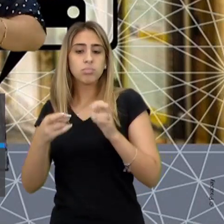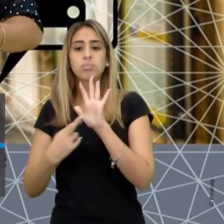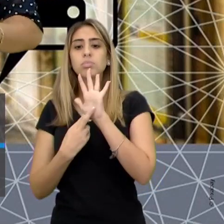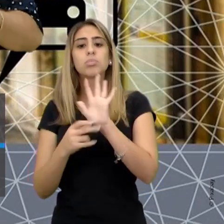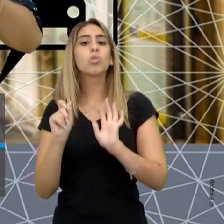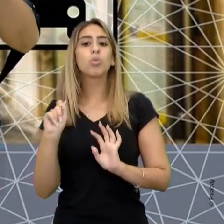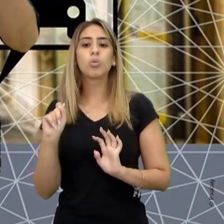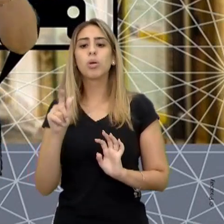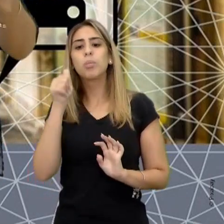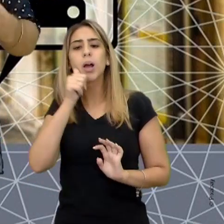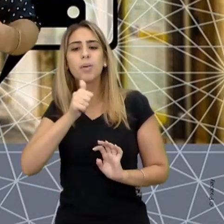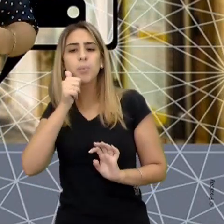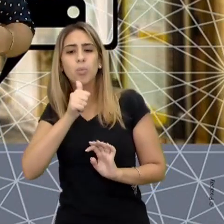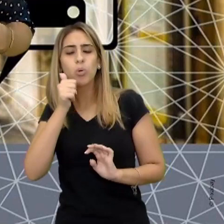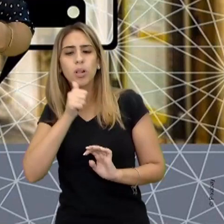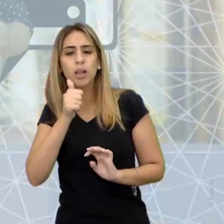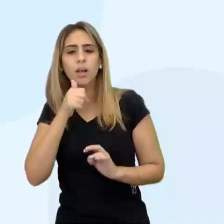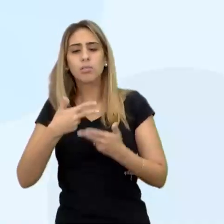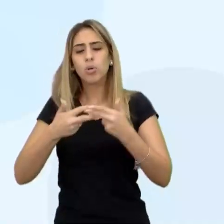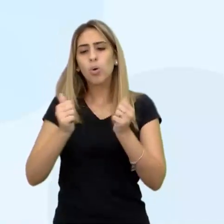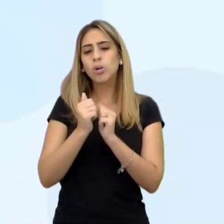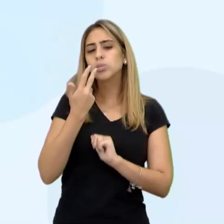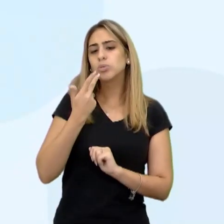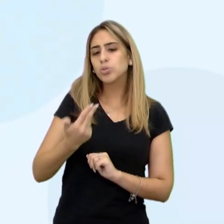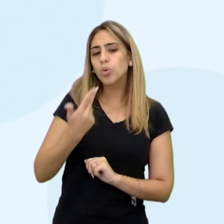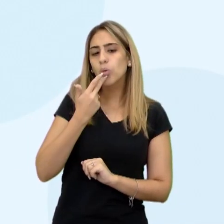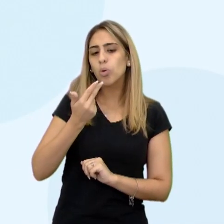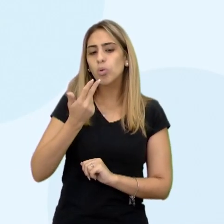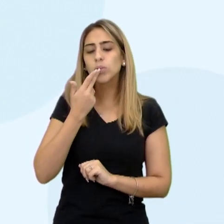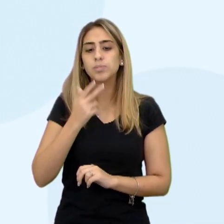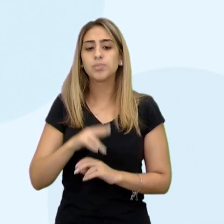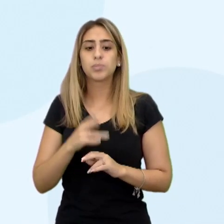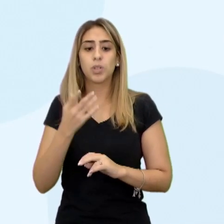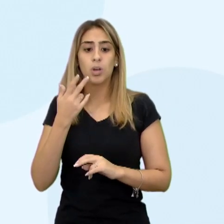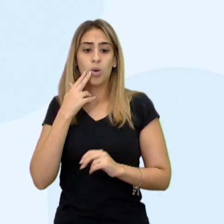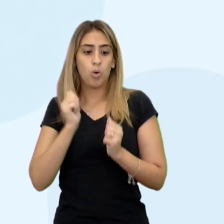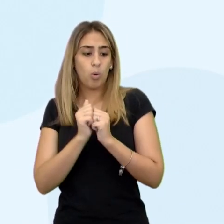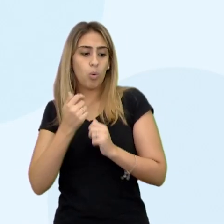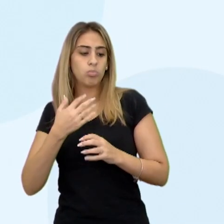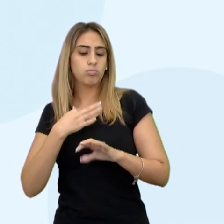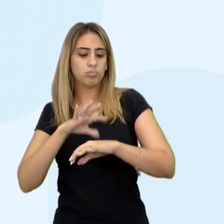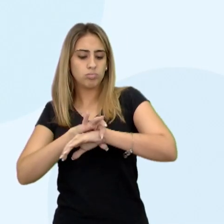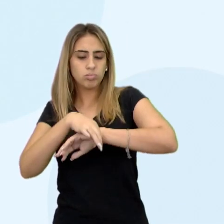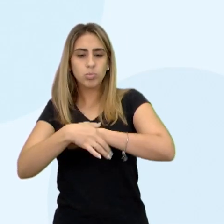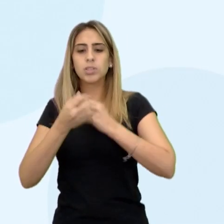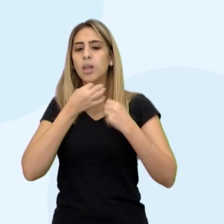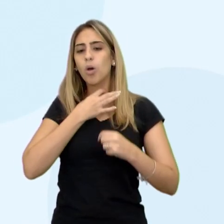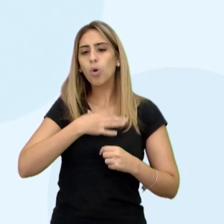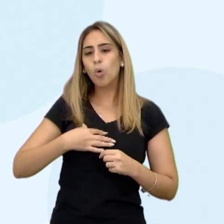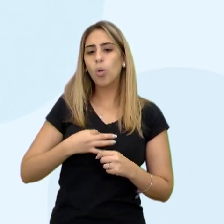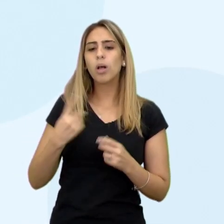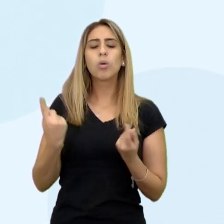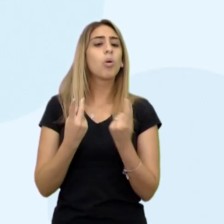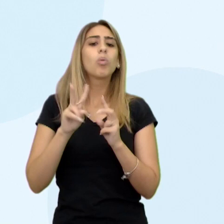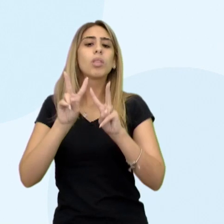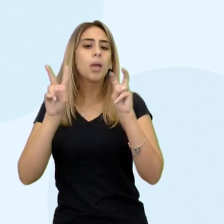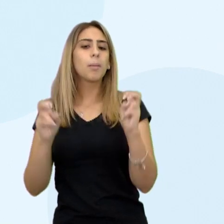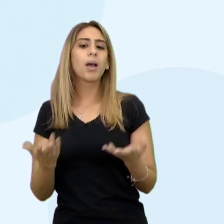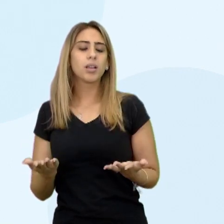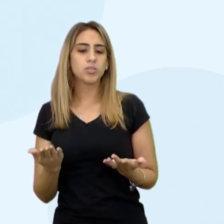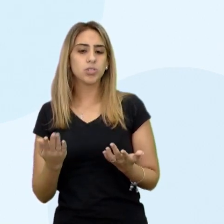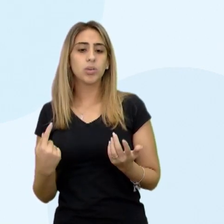Uma mulher, como eu disse, com umas cores, né, fortes, intensa, com joias. O que está falando? Sobre qual temática? Eu não sei. Eu